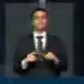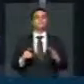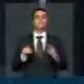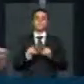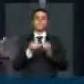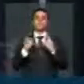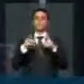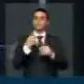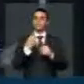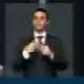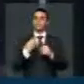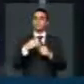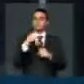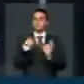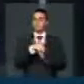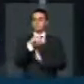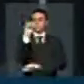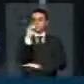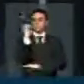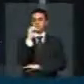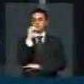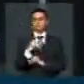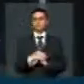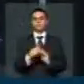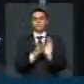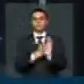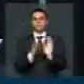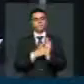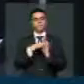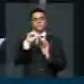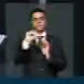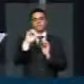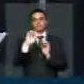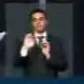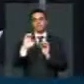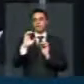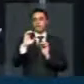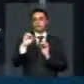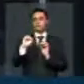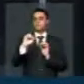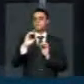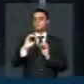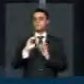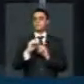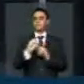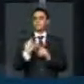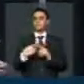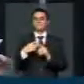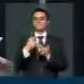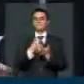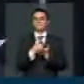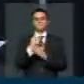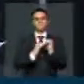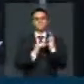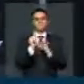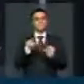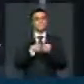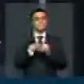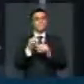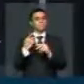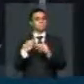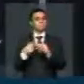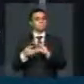Rio Grande do Sul. Parabéns ao meu querido SESC do Rio Grande do Sul por essa atividade e por tirar as pessoas